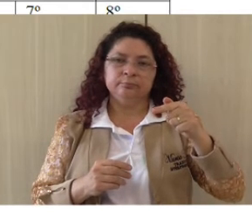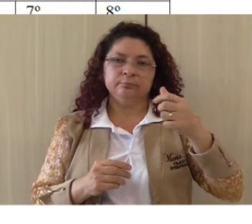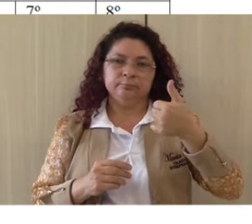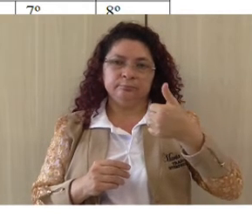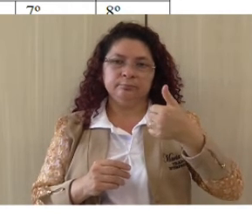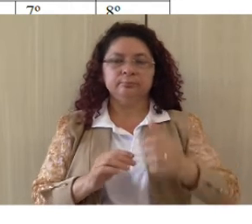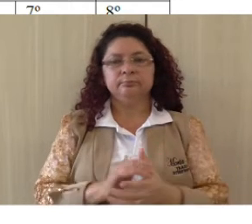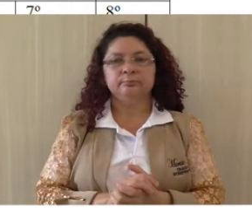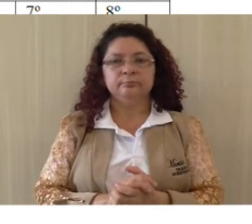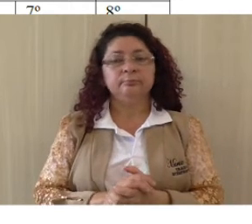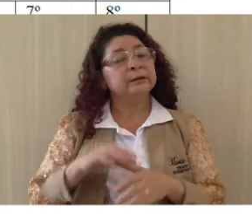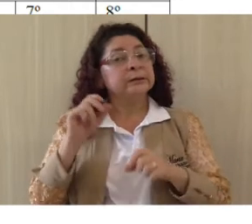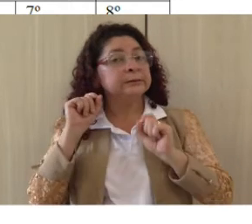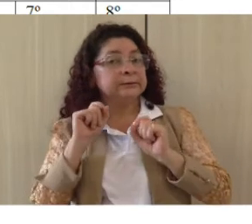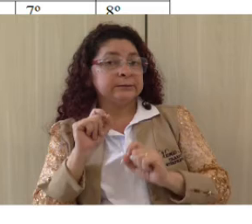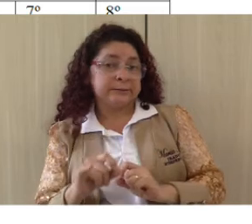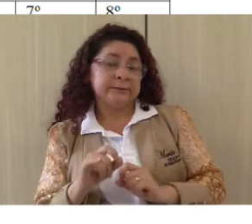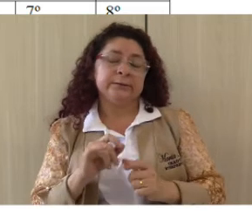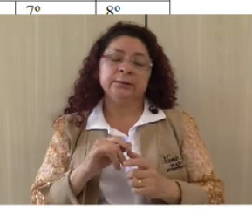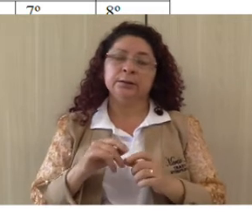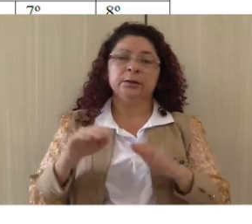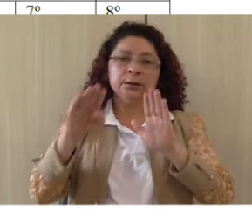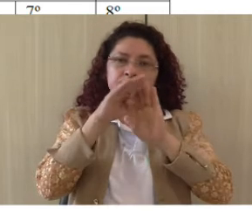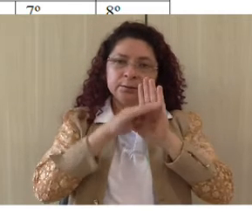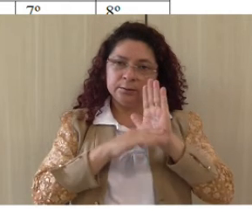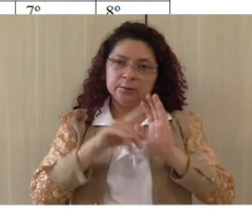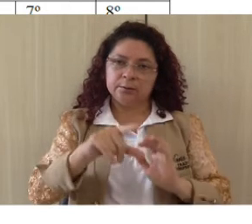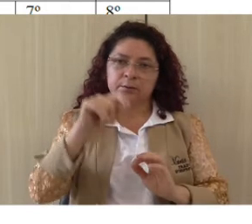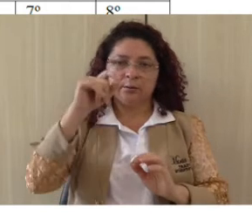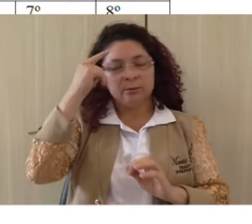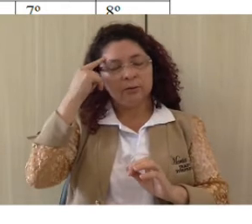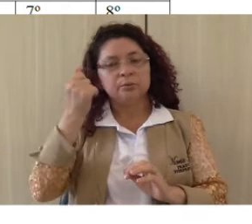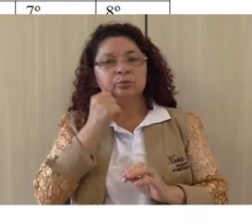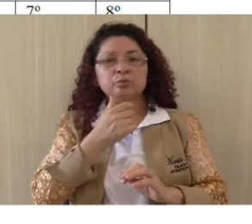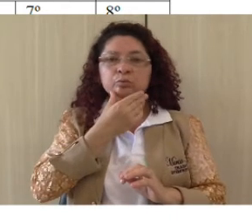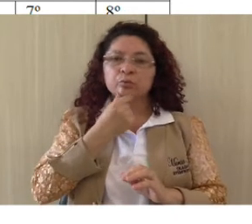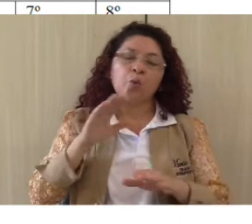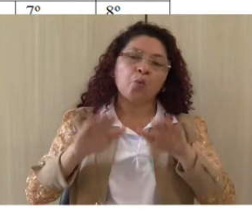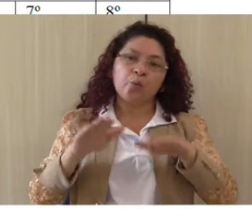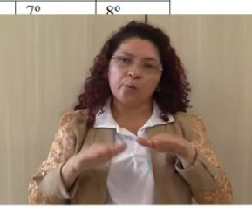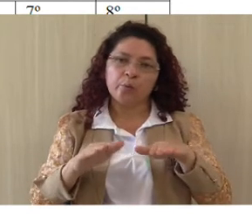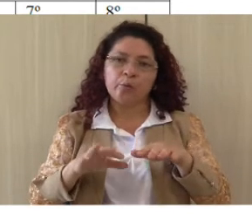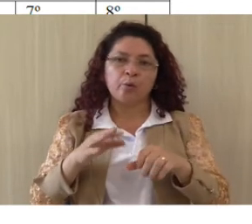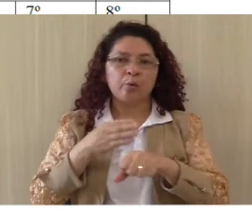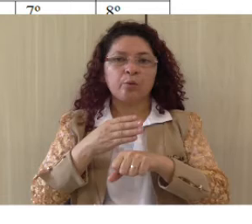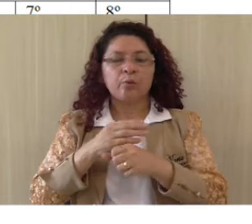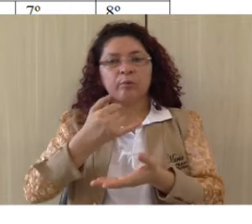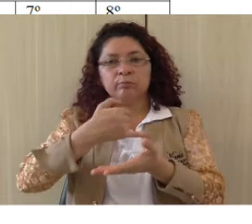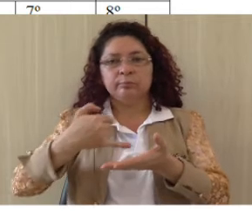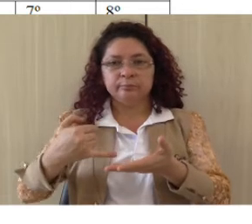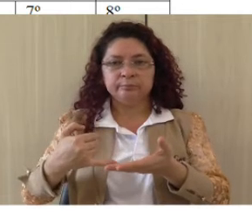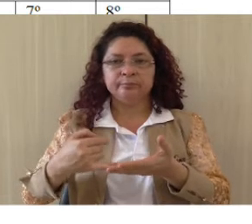3.7.1. Caso no processo de classificação dos candidatos ou após período de habilitação de